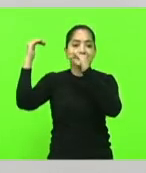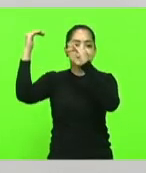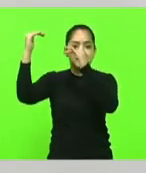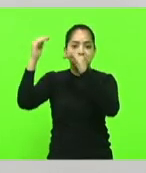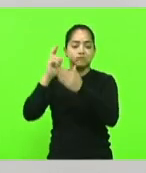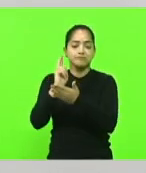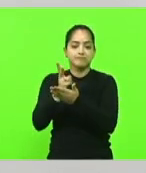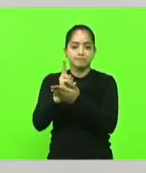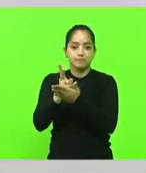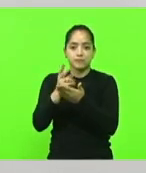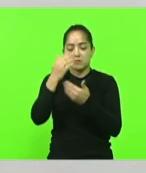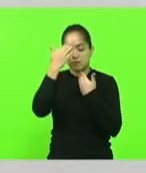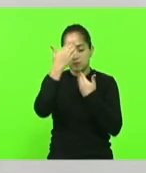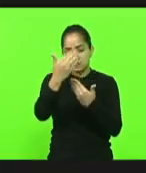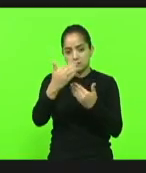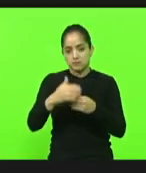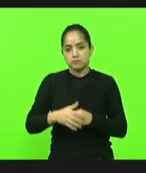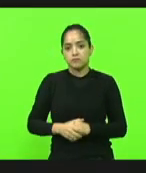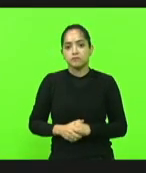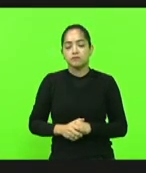sempre. Muito obrigado.